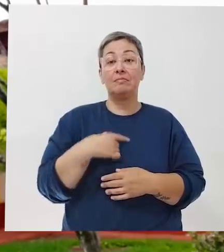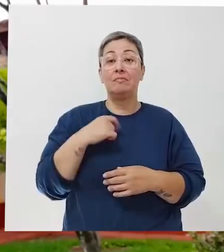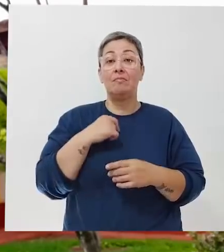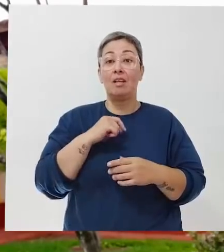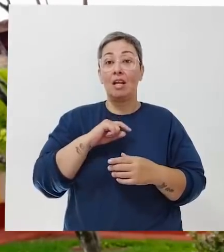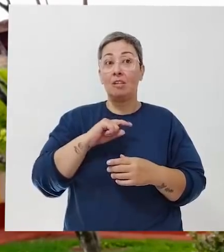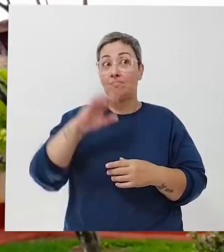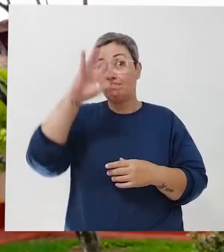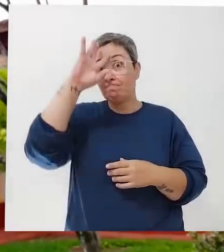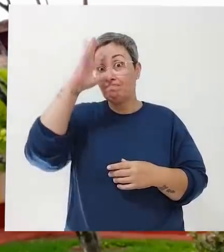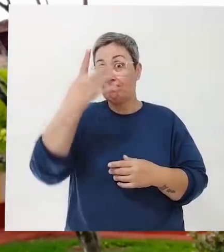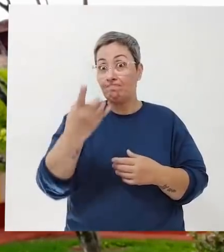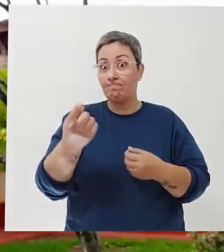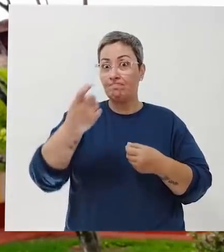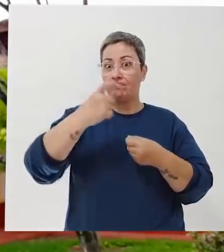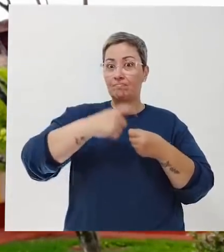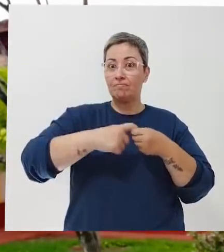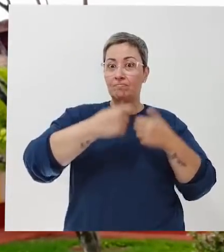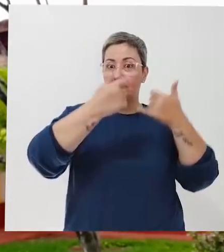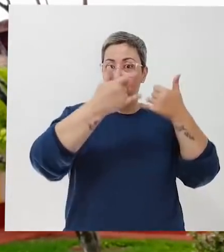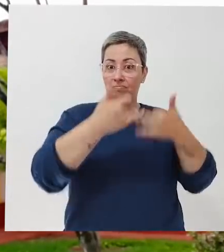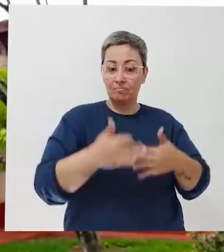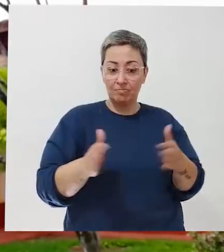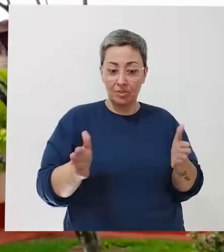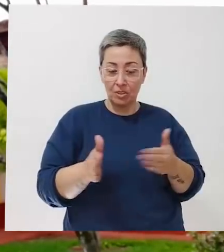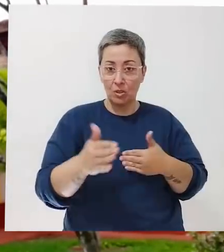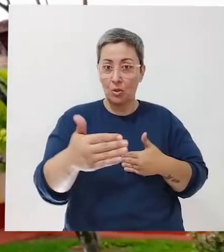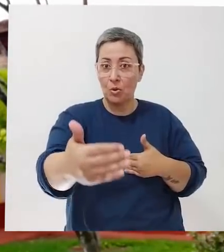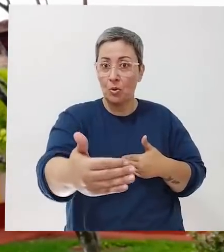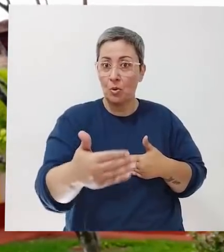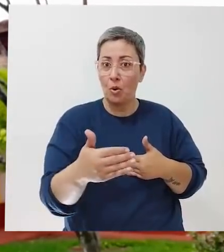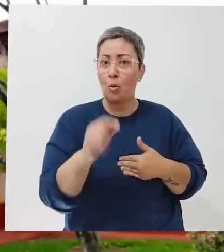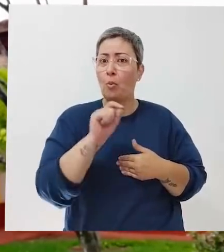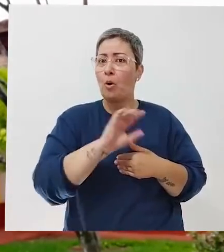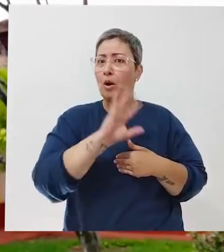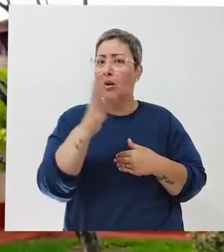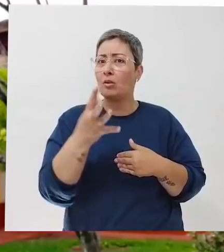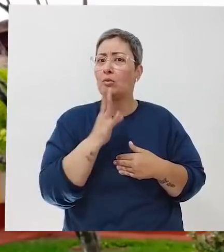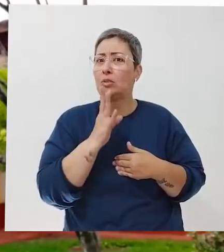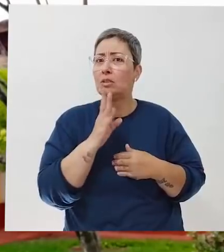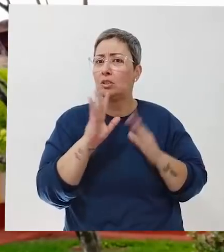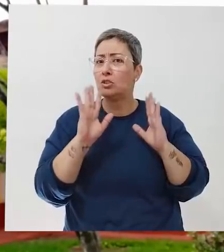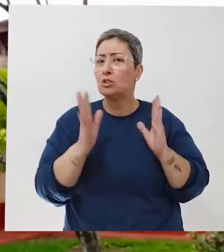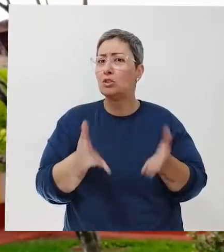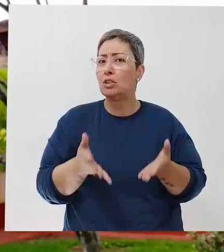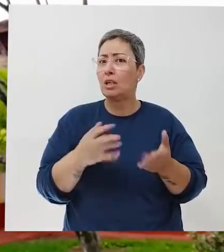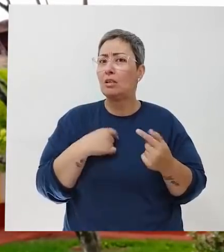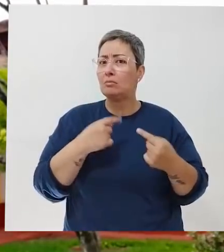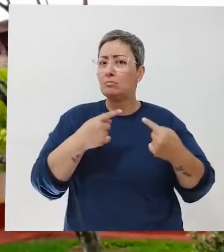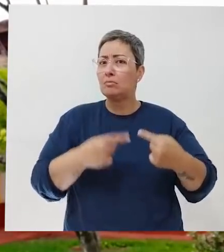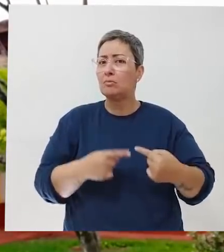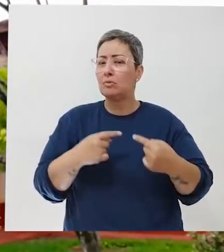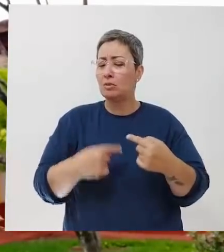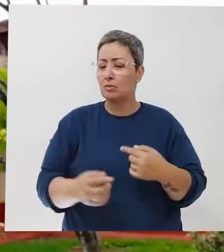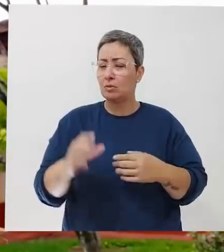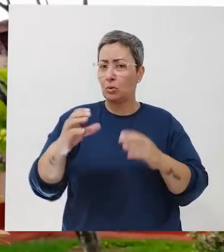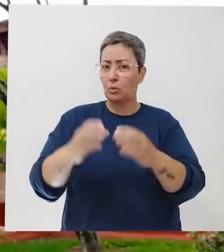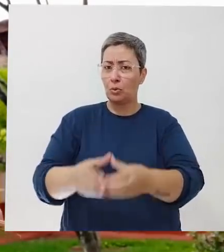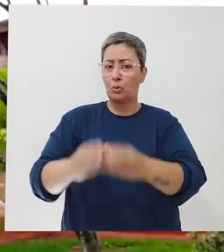Depois, resolveu voltar e falar ao seu caminho sobre tudo que havia visto e conhecido. Foi